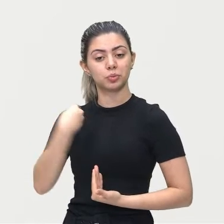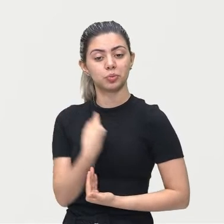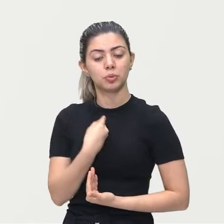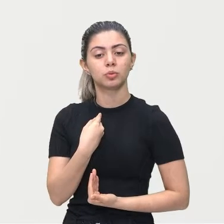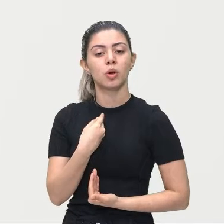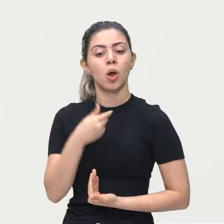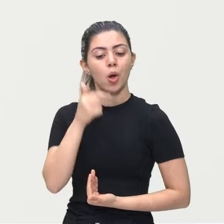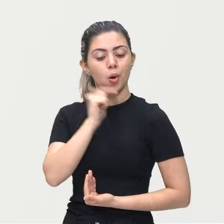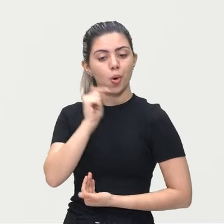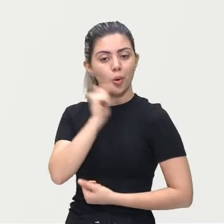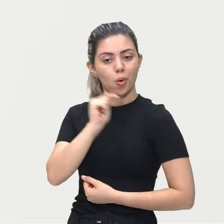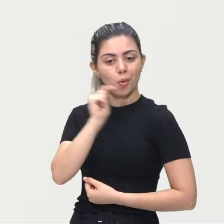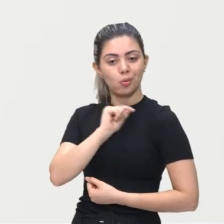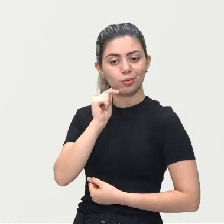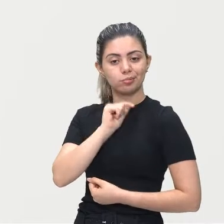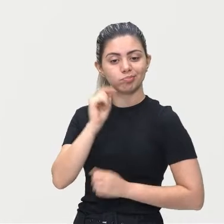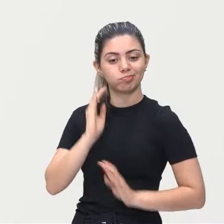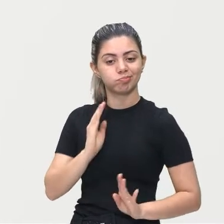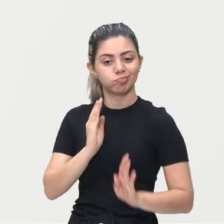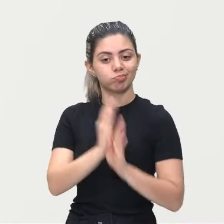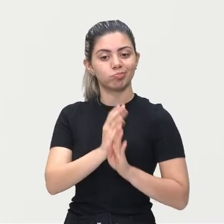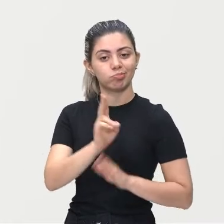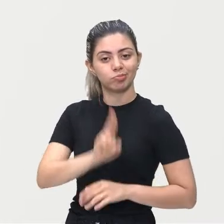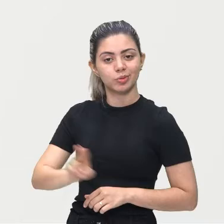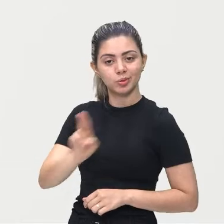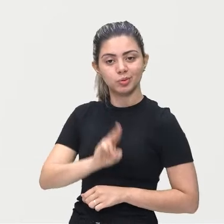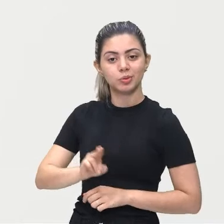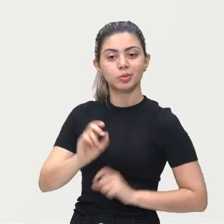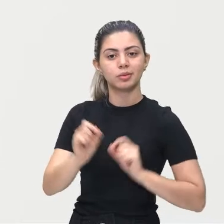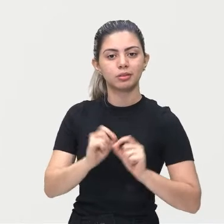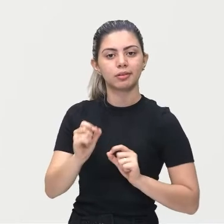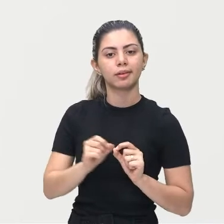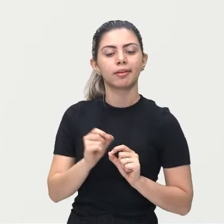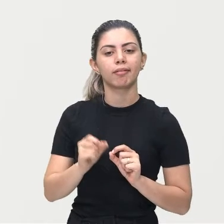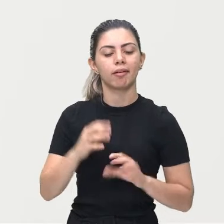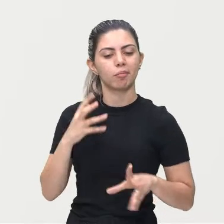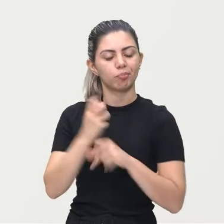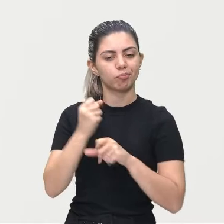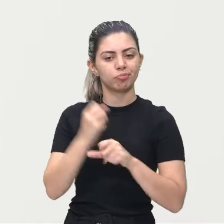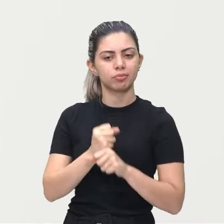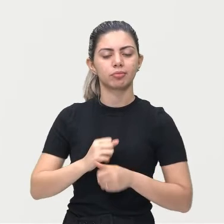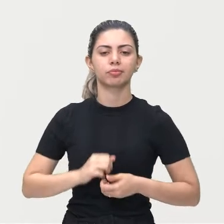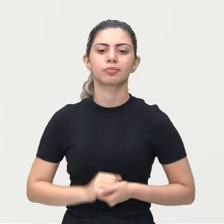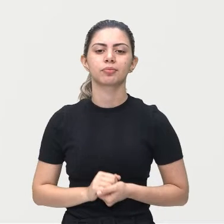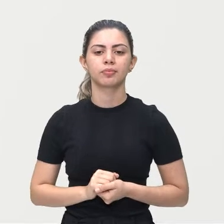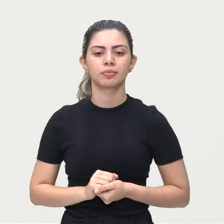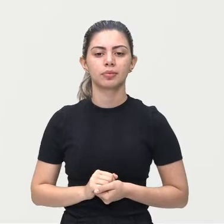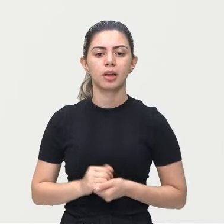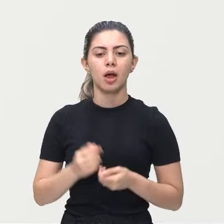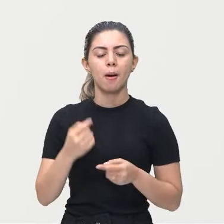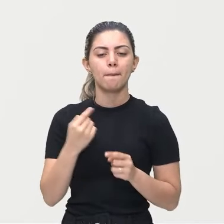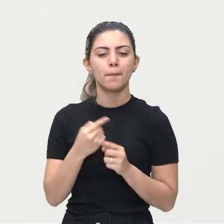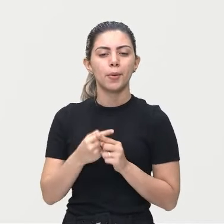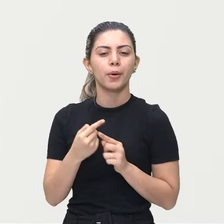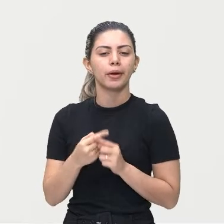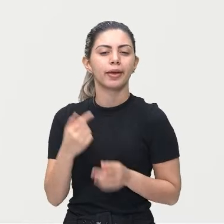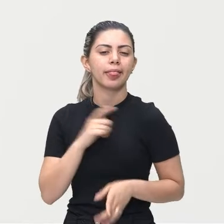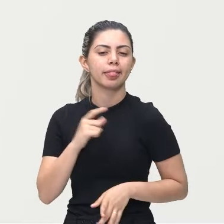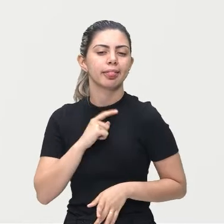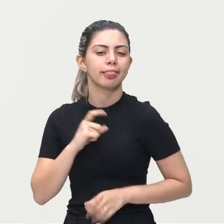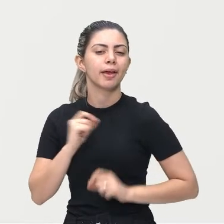Um grande ganho com relação à otimização do nosso pensamento, nas nossas contas. Por quê? Porque agora eu